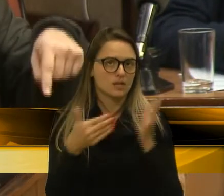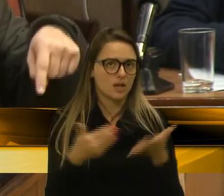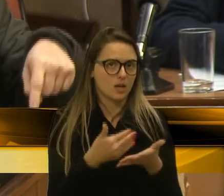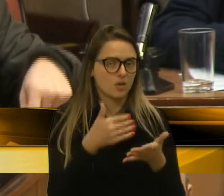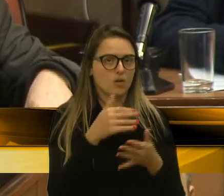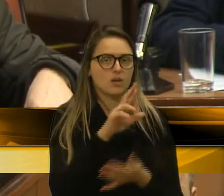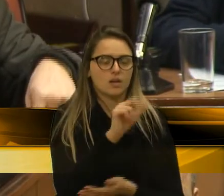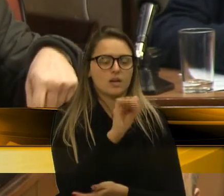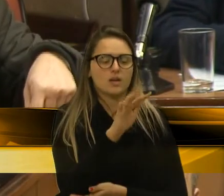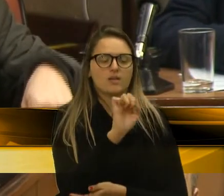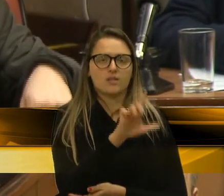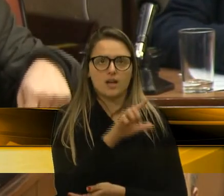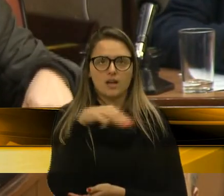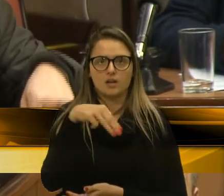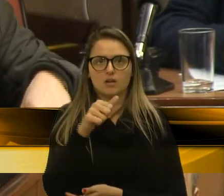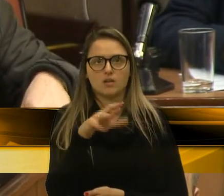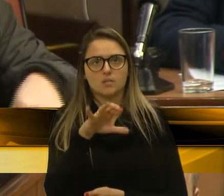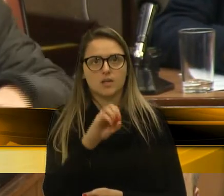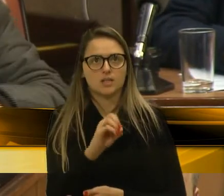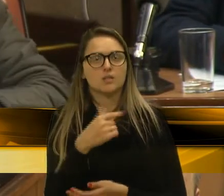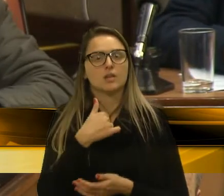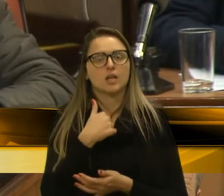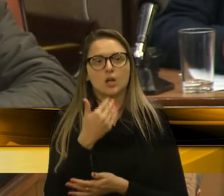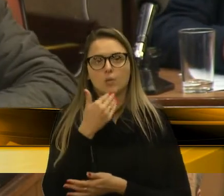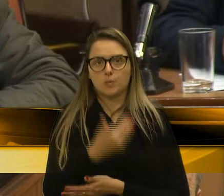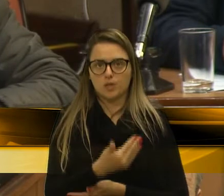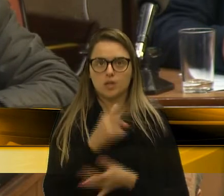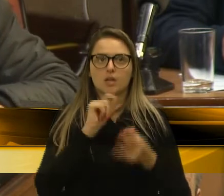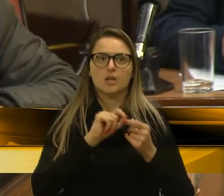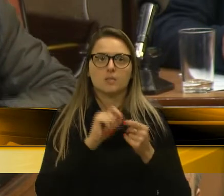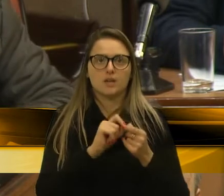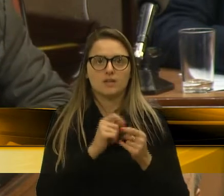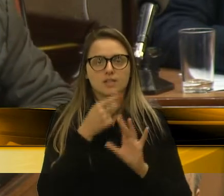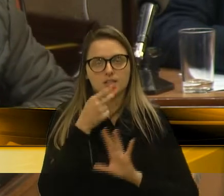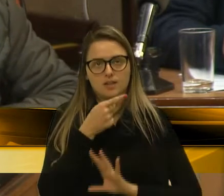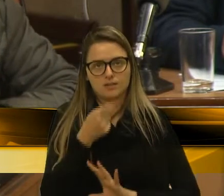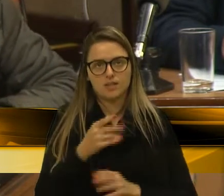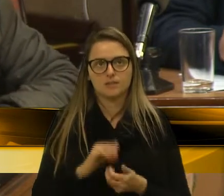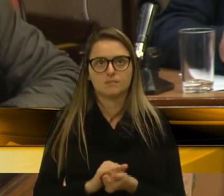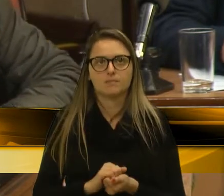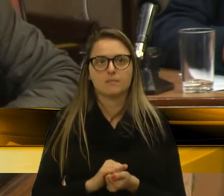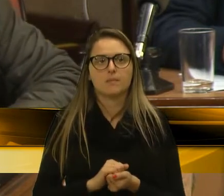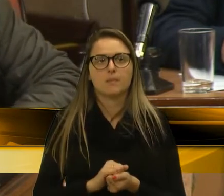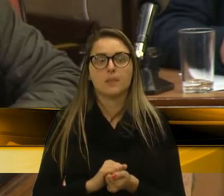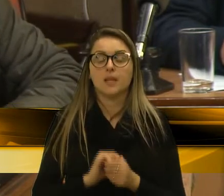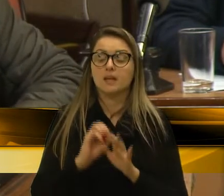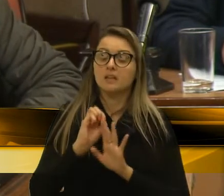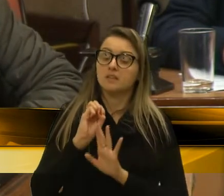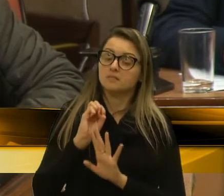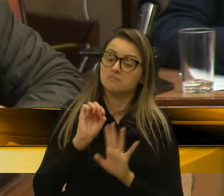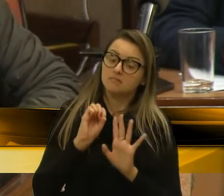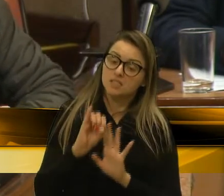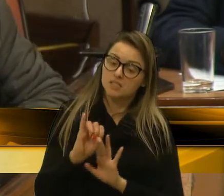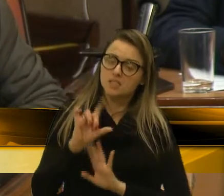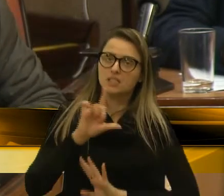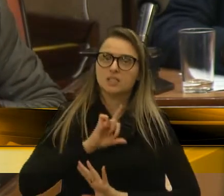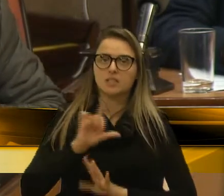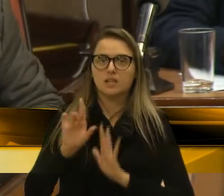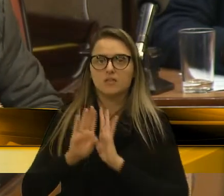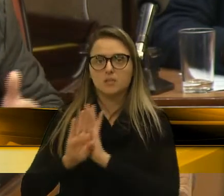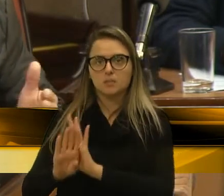Eu solicitei, tem nas gravações, que foi solicitado para eles fazerem as suas manifestações. E se teve alguma benfeitoria lá no Canyon